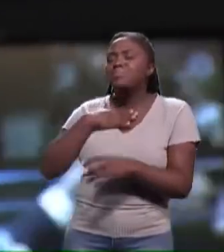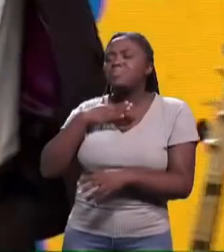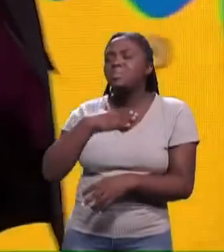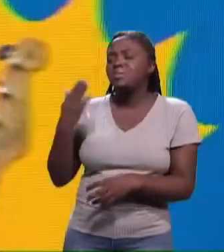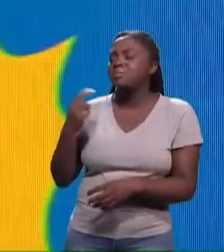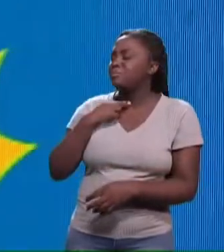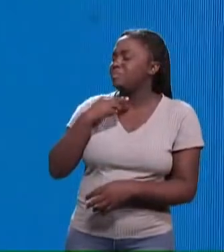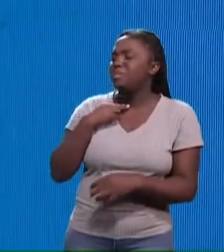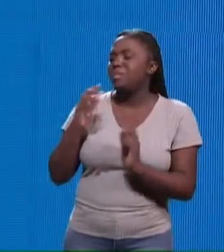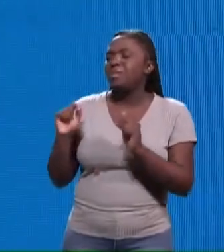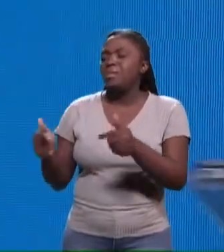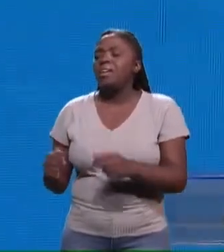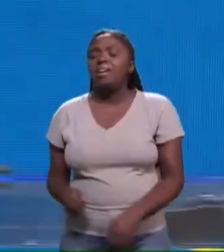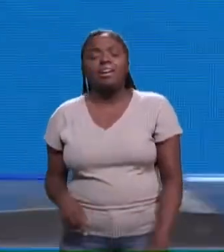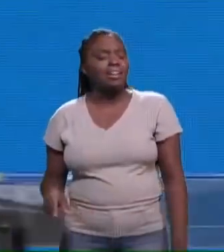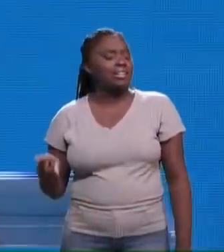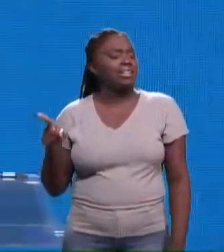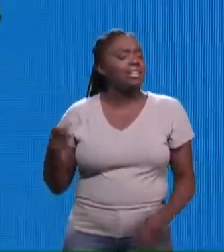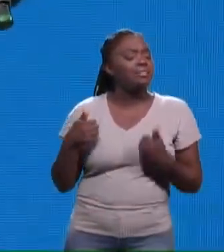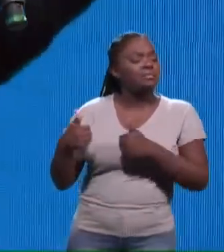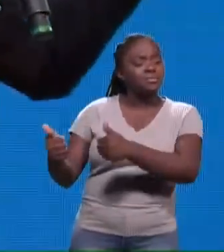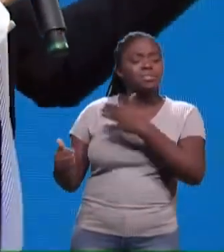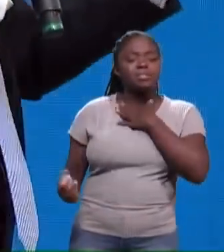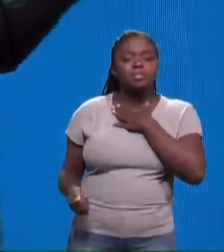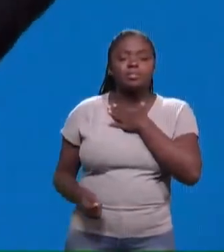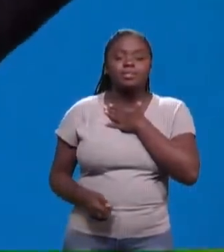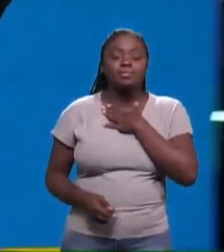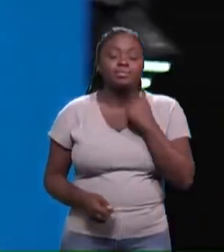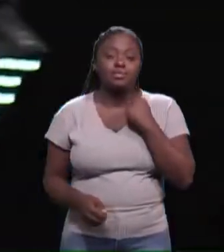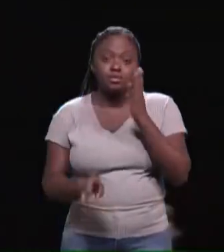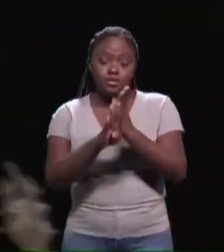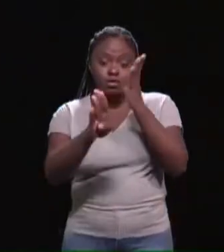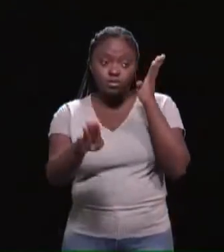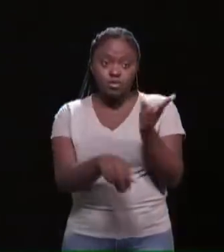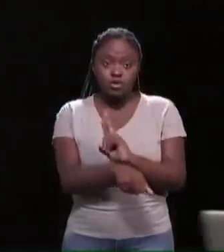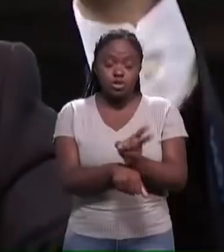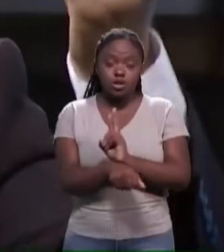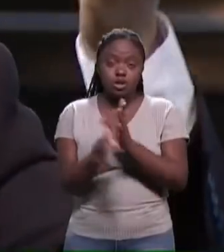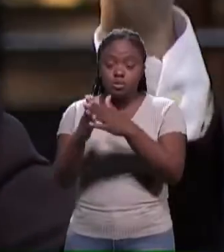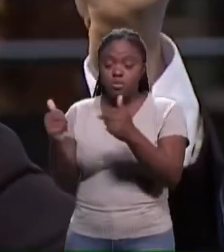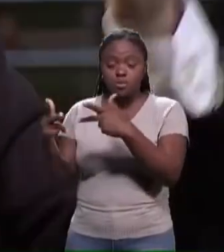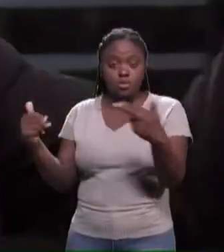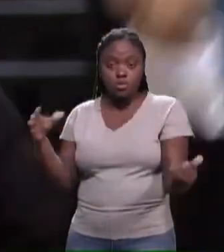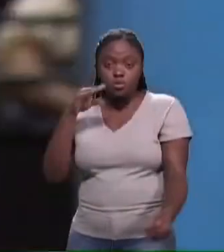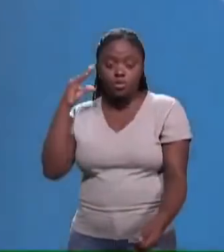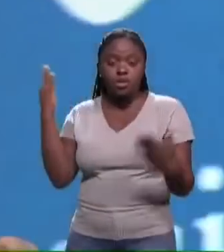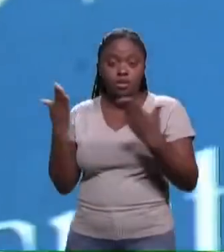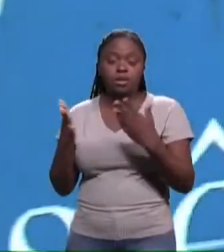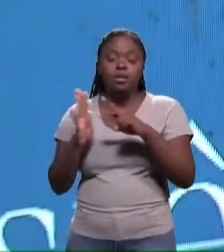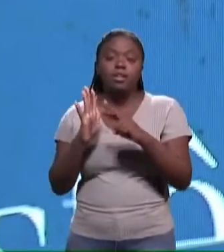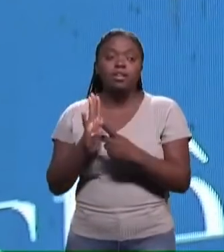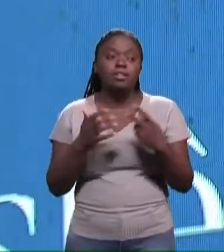igreja. Fulano está me perseguindo. Ah, gente, eu descobri que patrão pedir as coisas para o funcionário agora é